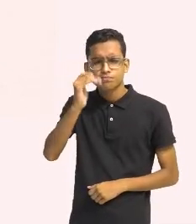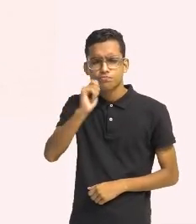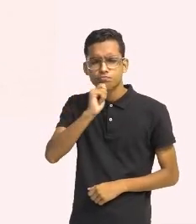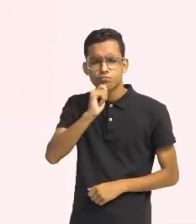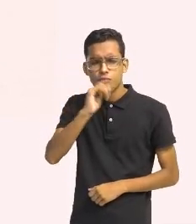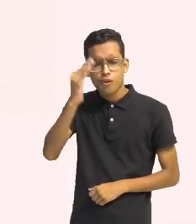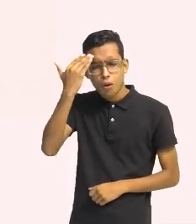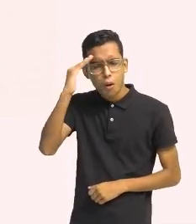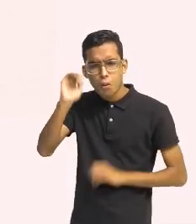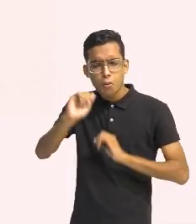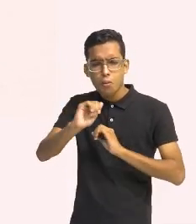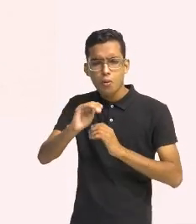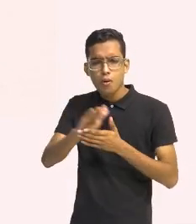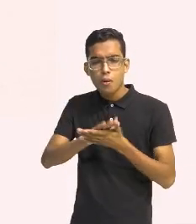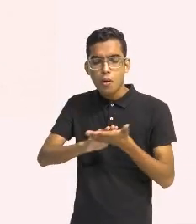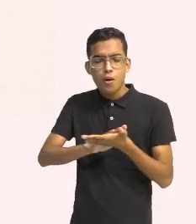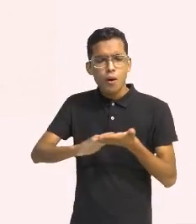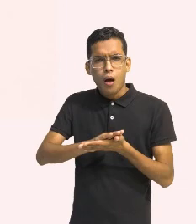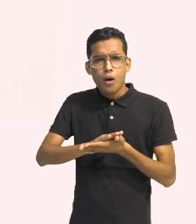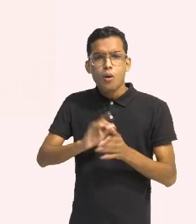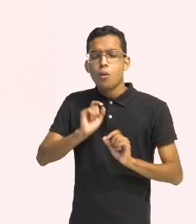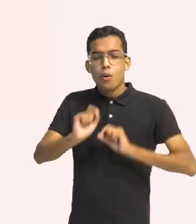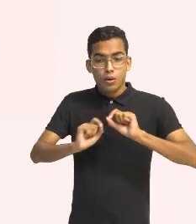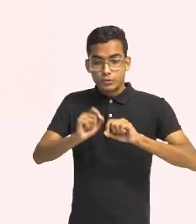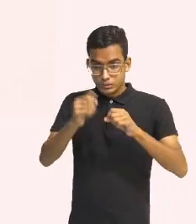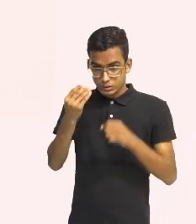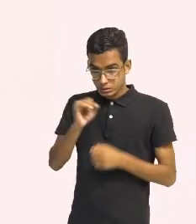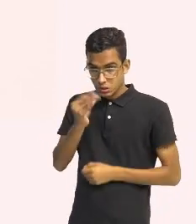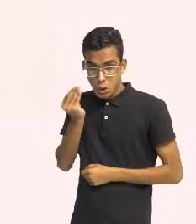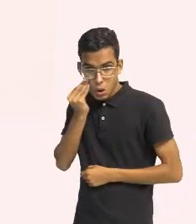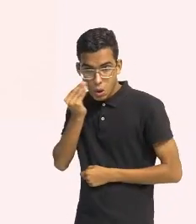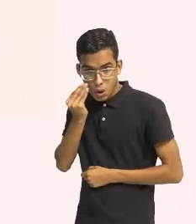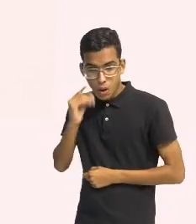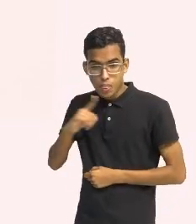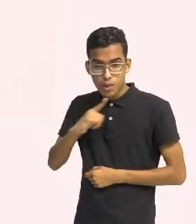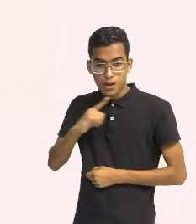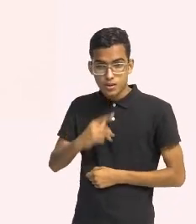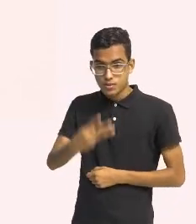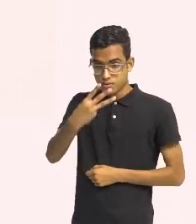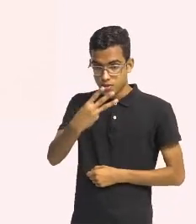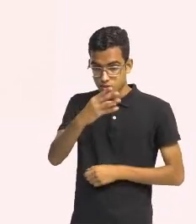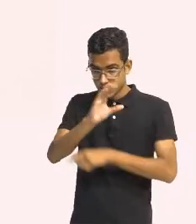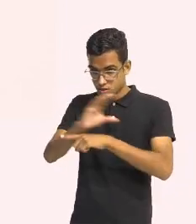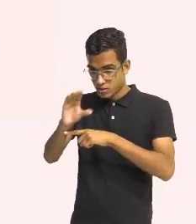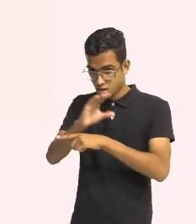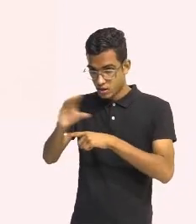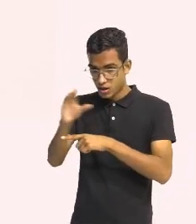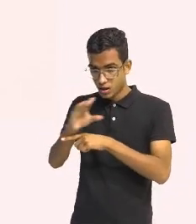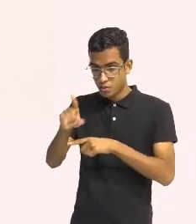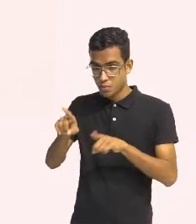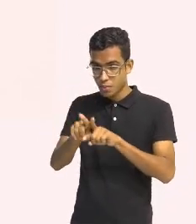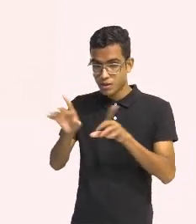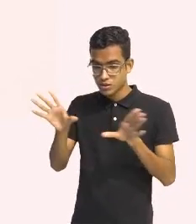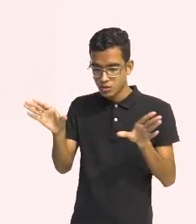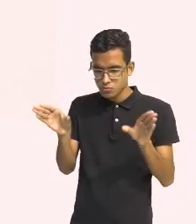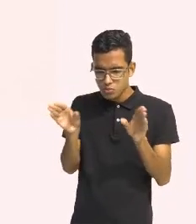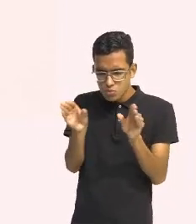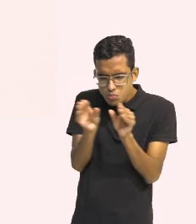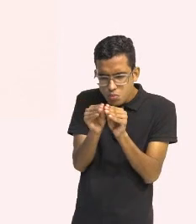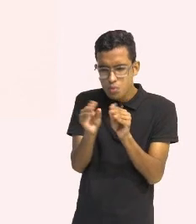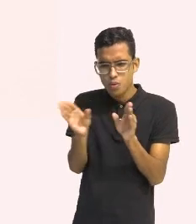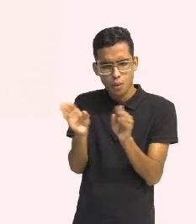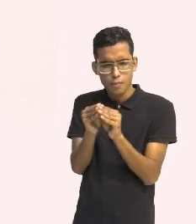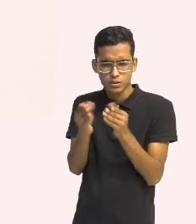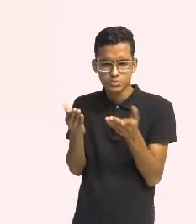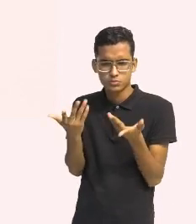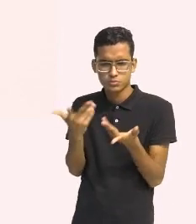vocês observarem, tem 3 carbonos, só que eles estão representados, né, de forma mais compacta. Mas são 3, quer